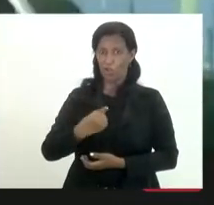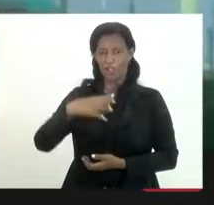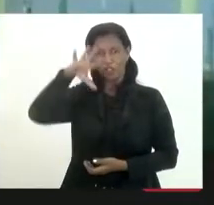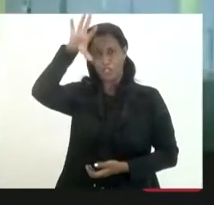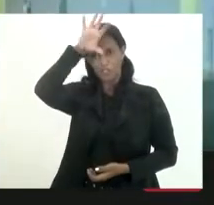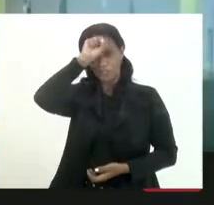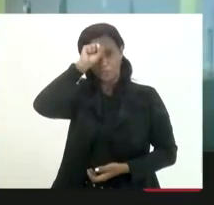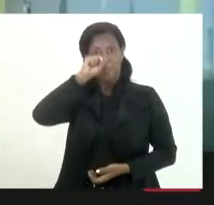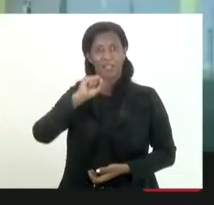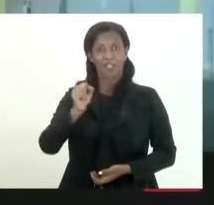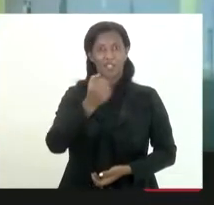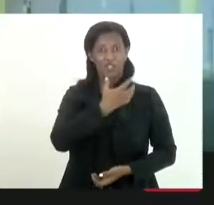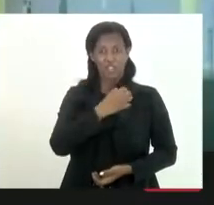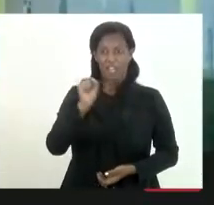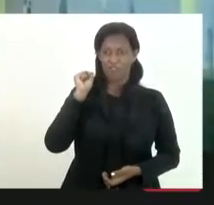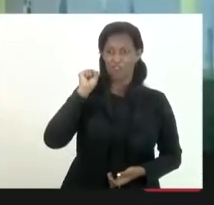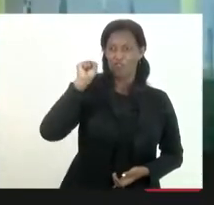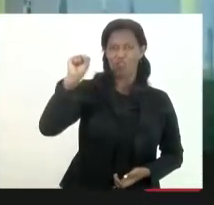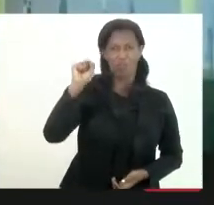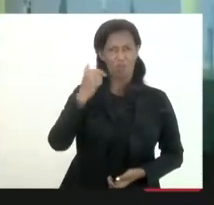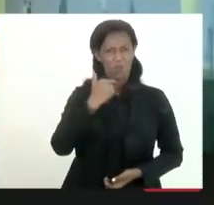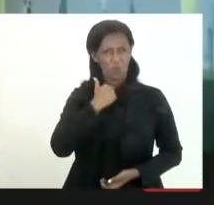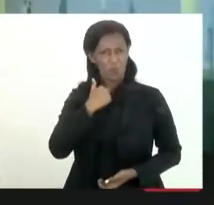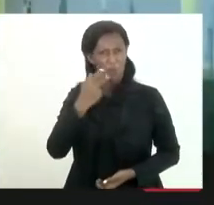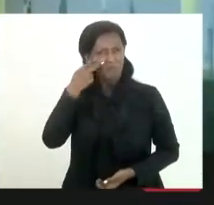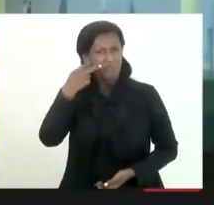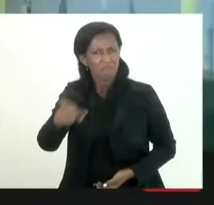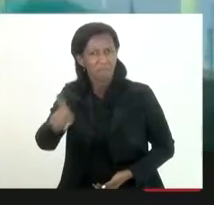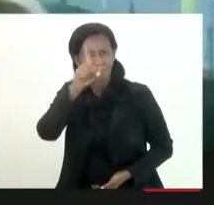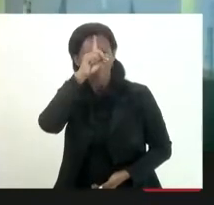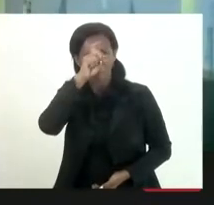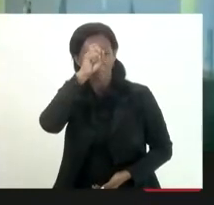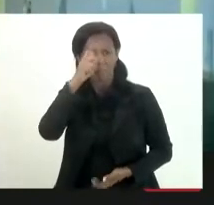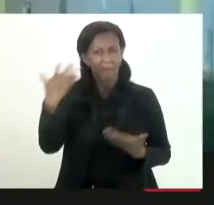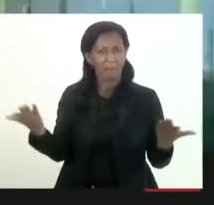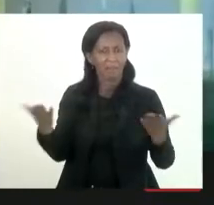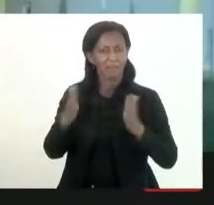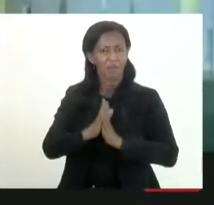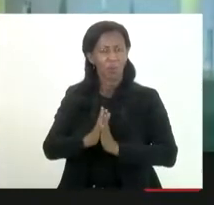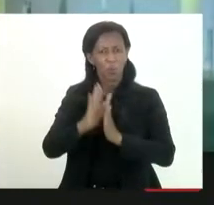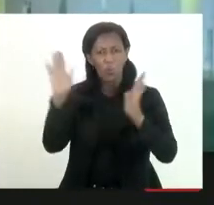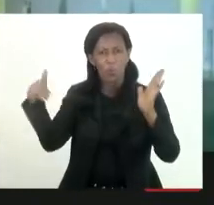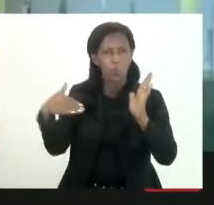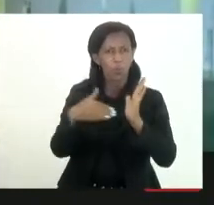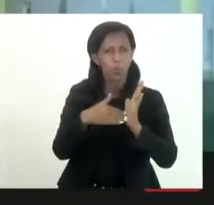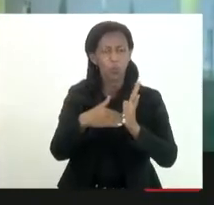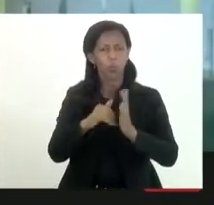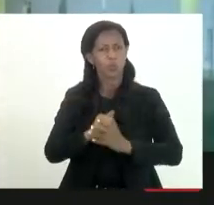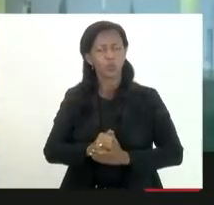não podemos ir nos hospitais fazer, prestar os nossos últimos